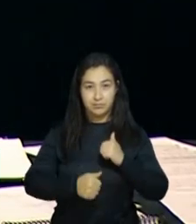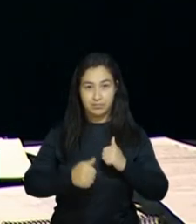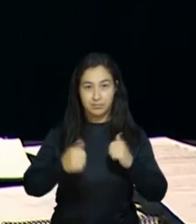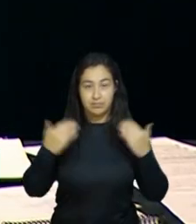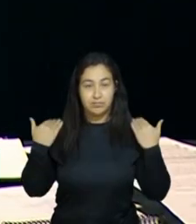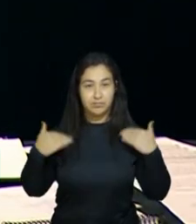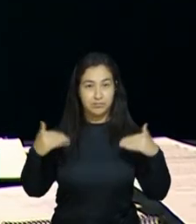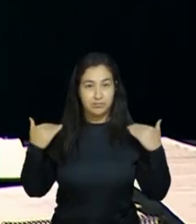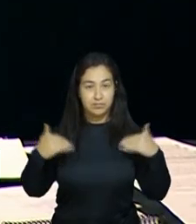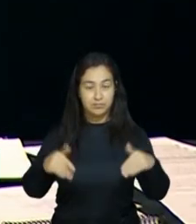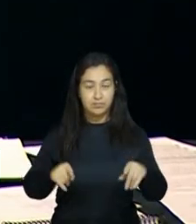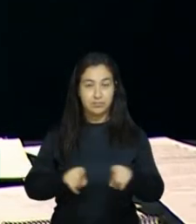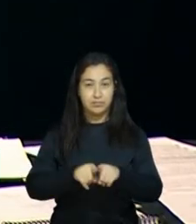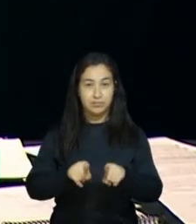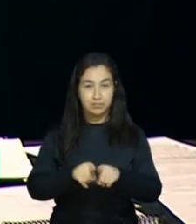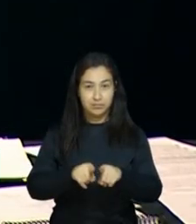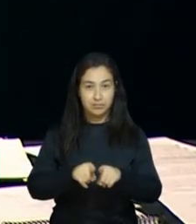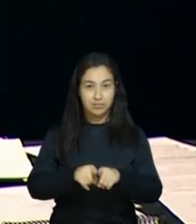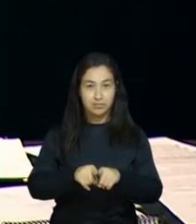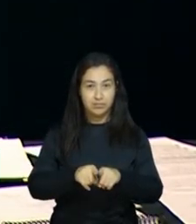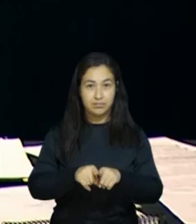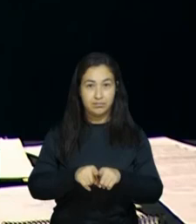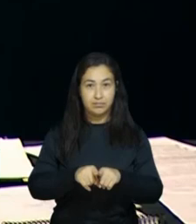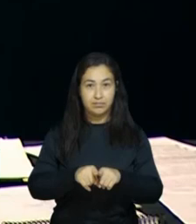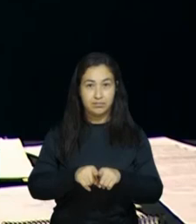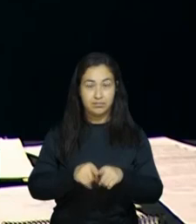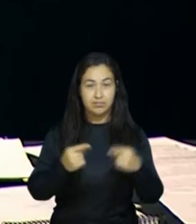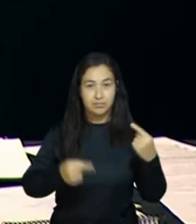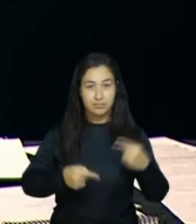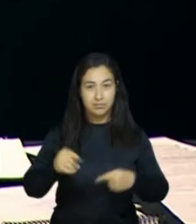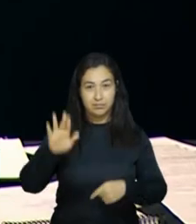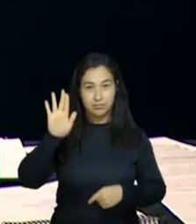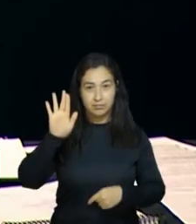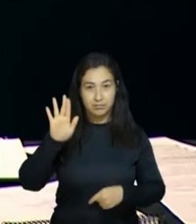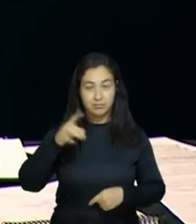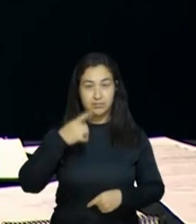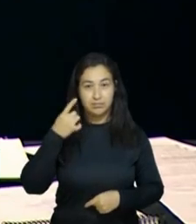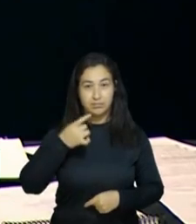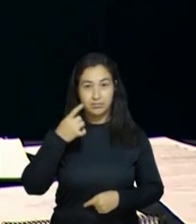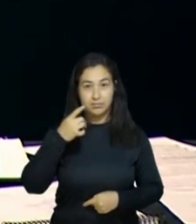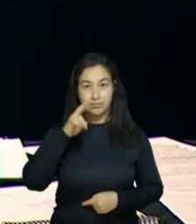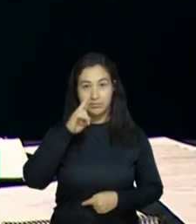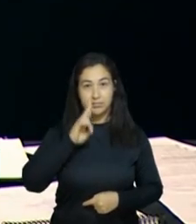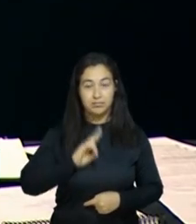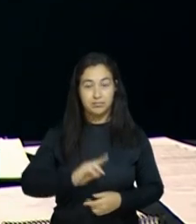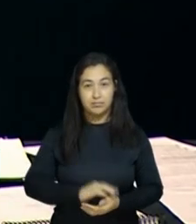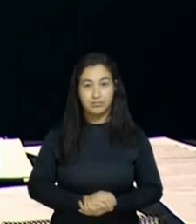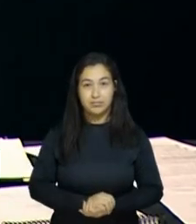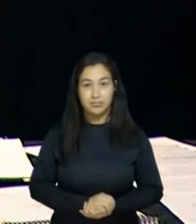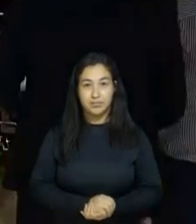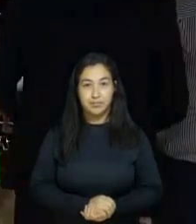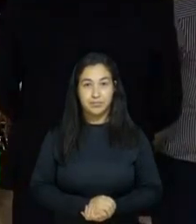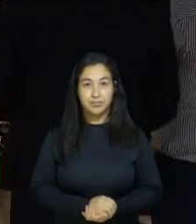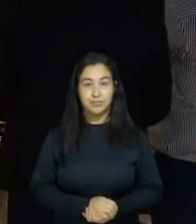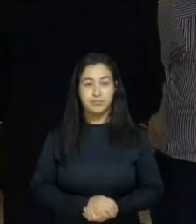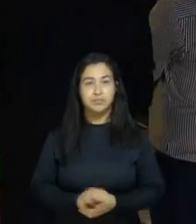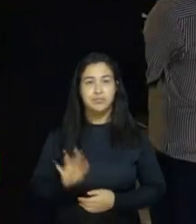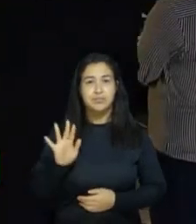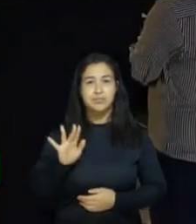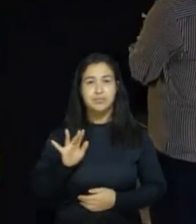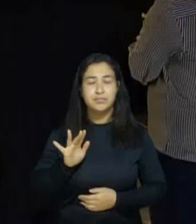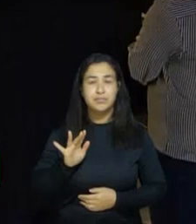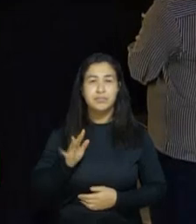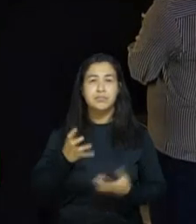relator deputado Fernando Kreling. Para discutir a matéria, com a palavra o deputado Ivan Nats. Em discussão. Senhor presidente, eu